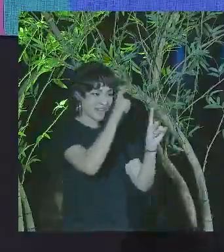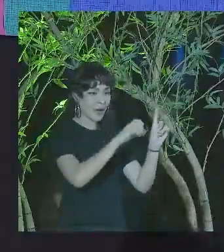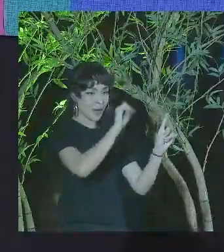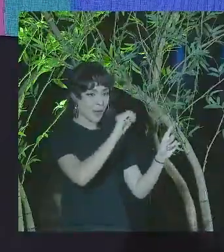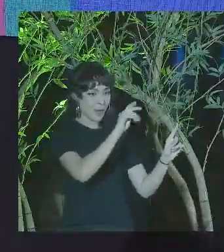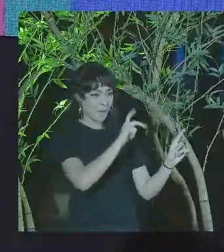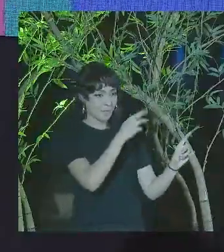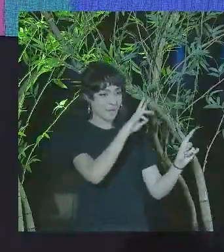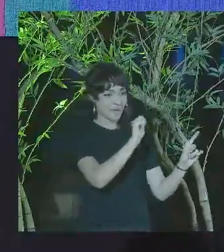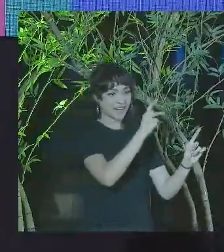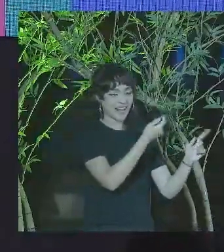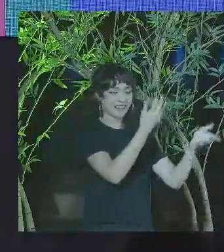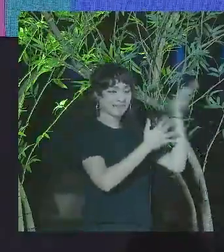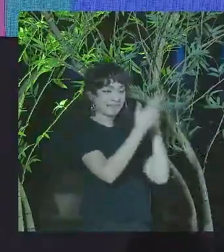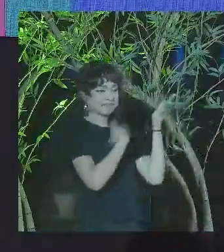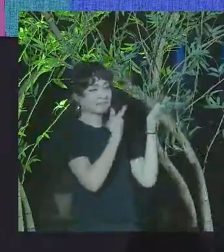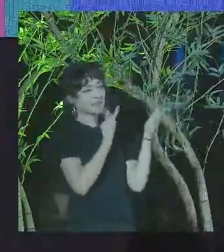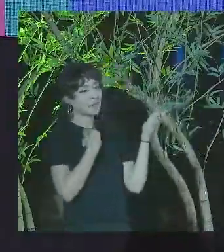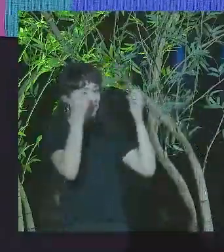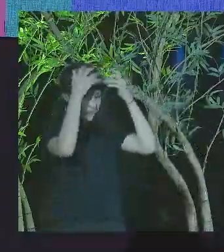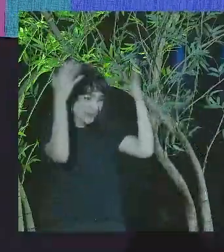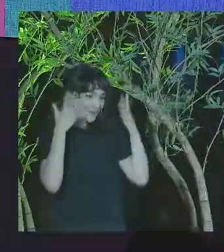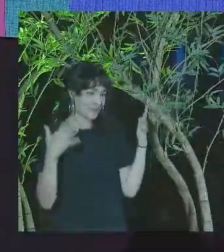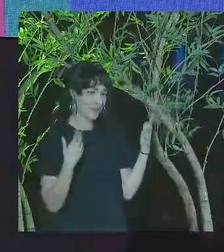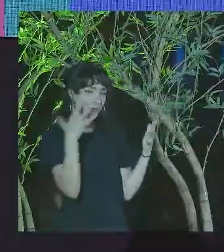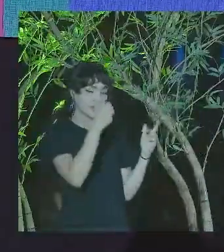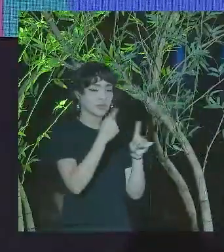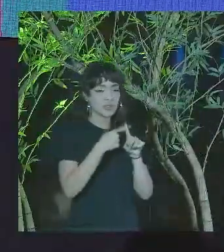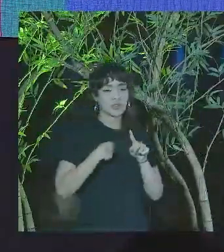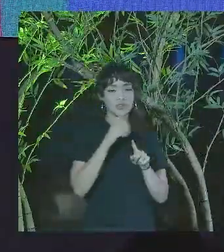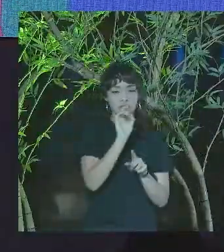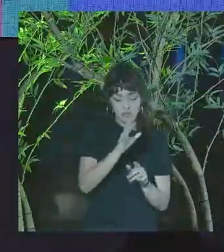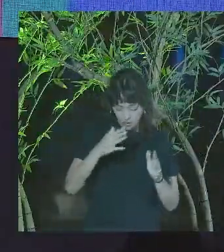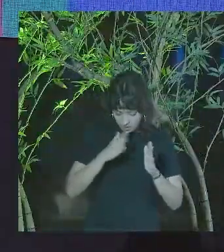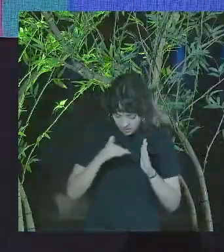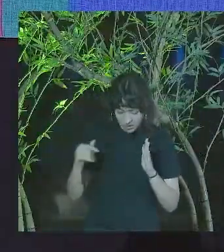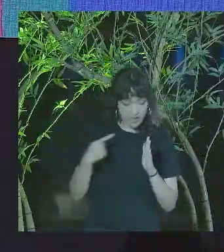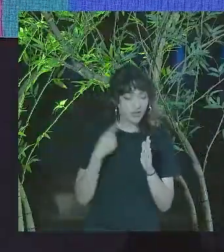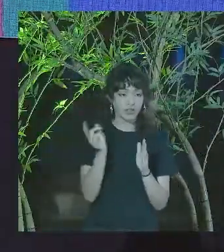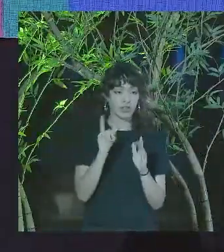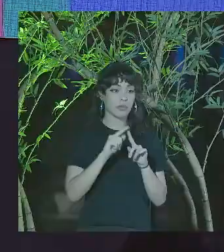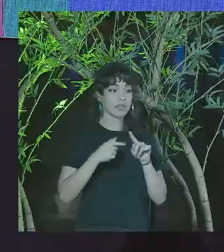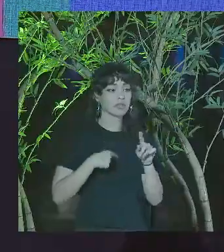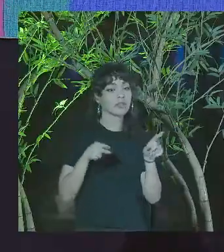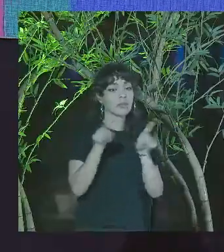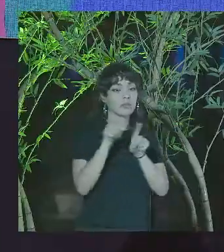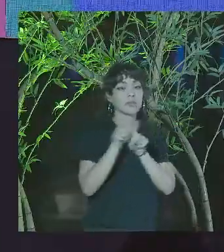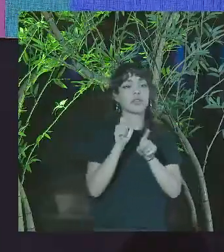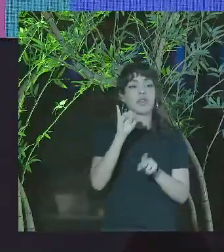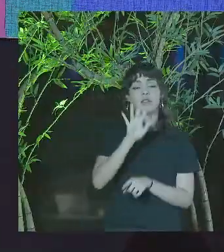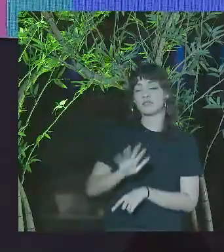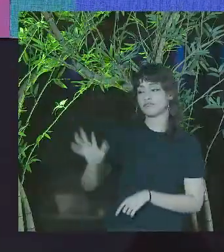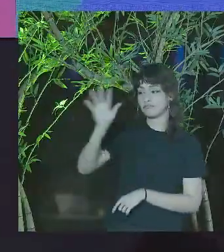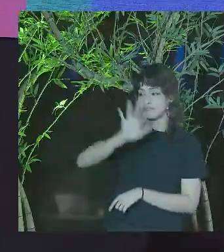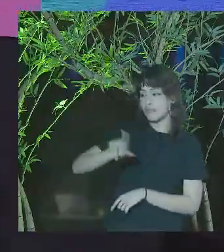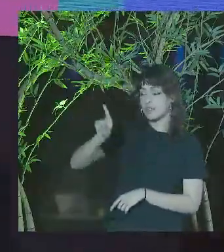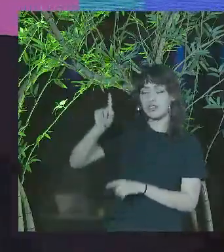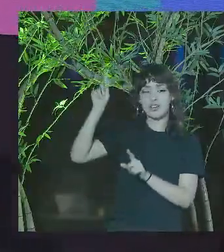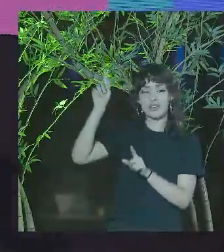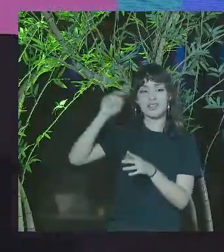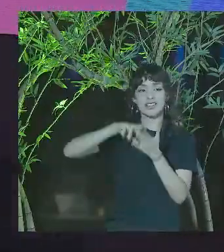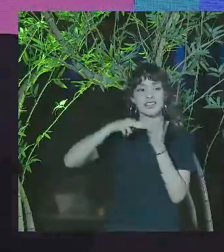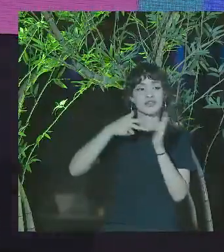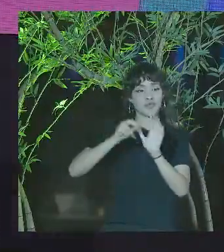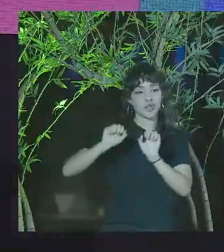ela elogiou o meu cabelo, que não é só uma decisão estética, mas é também a ilustração da luta contra um